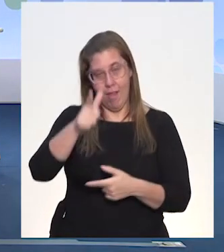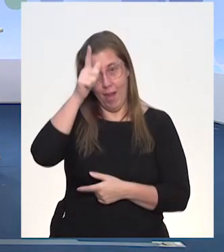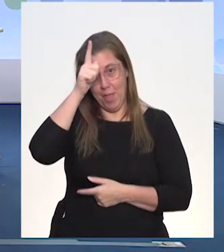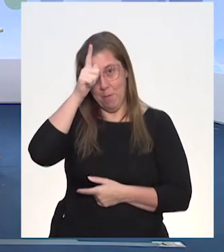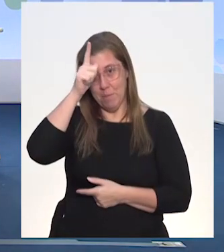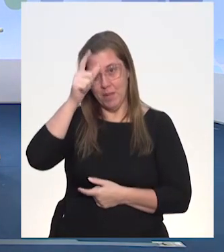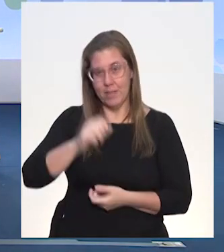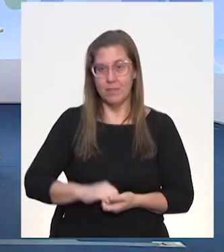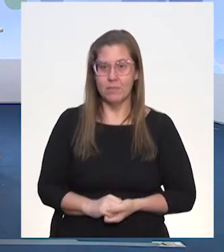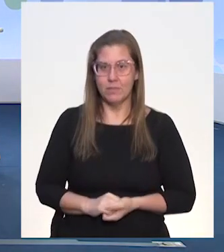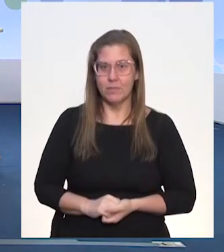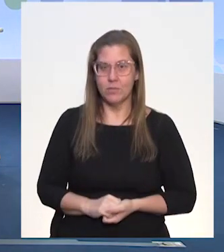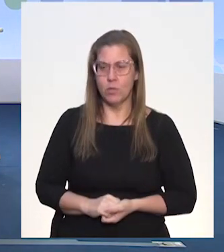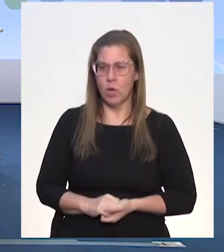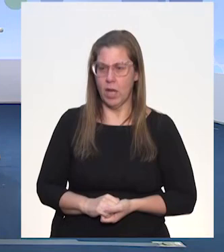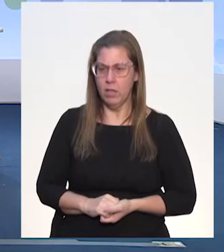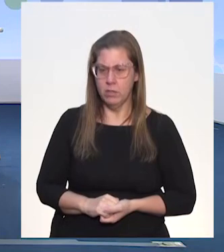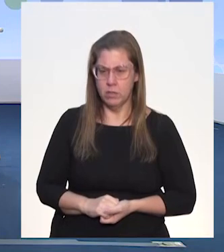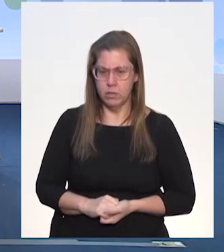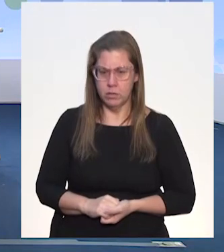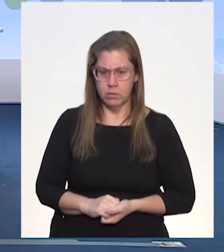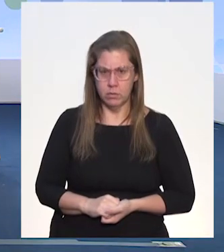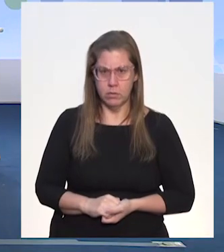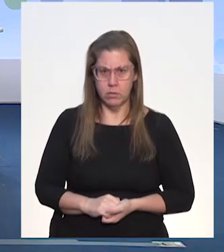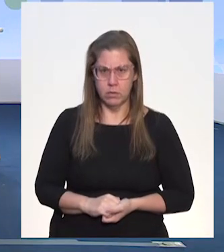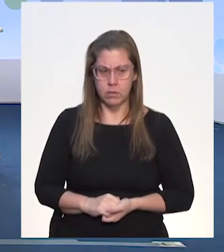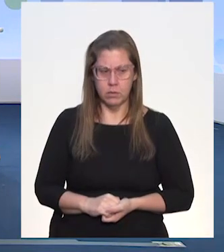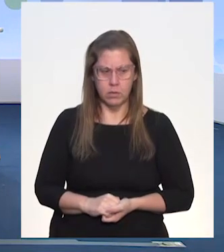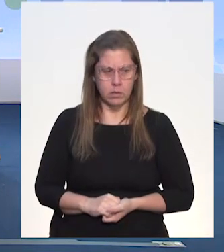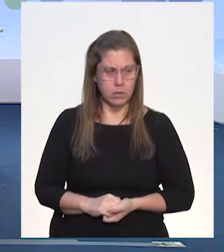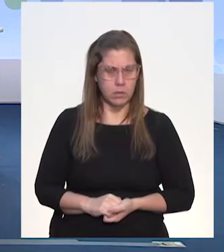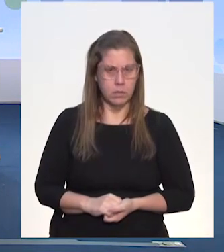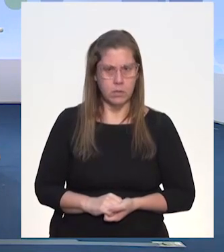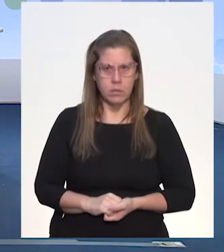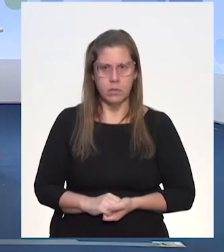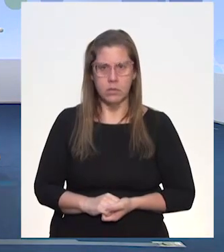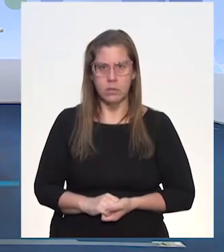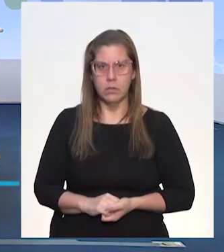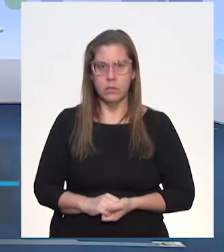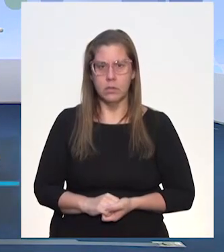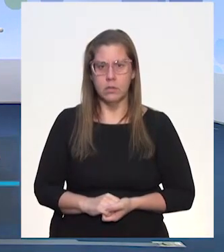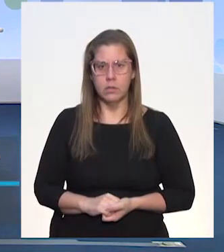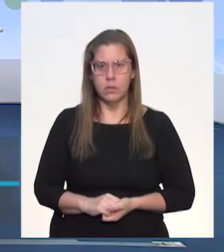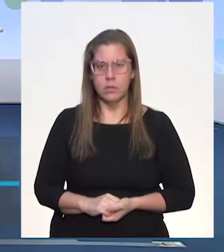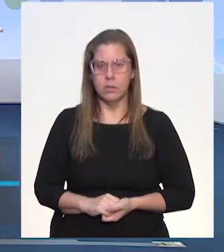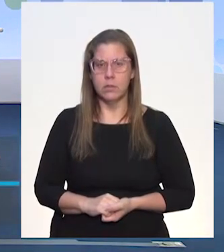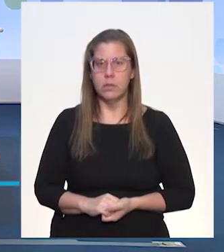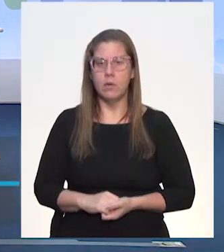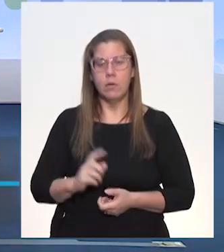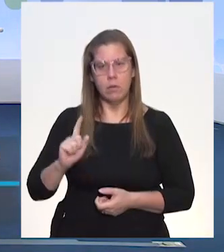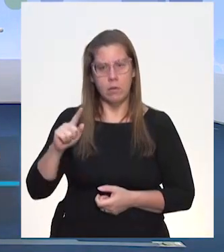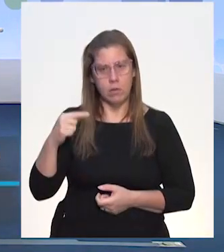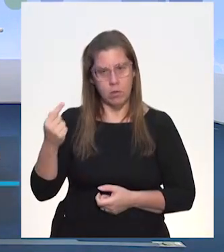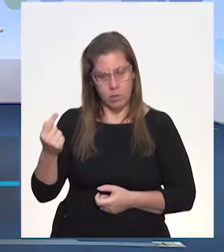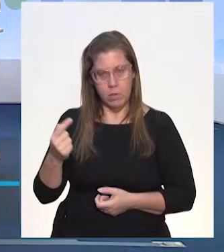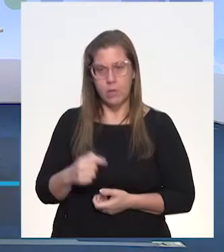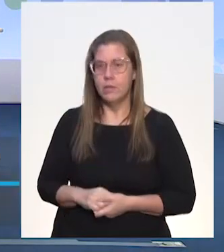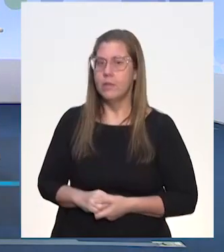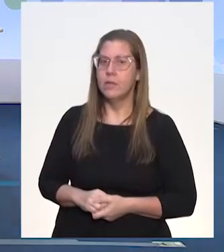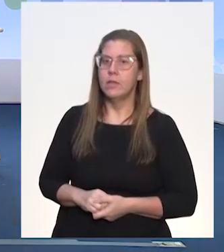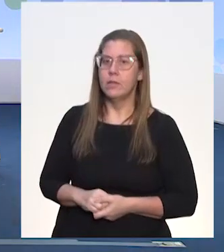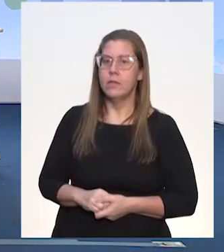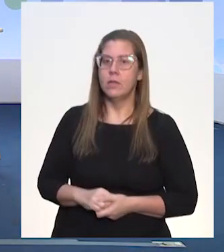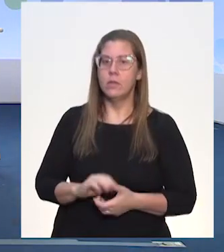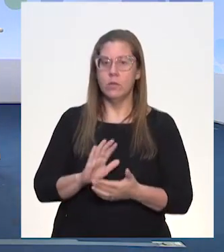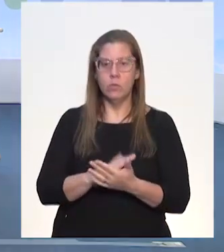Áustria-Hungria. Essa também não ajuda tanto. Não ajuda. Está bastante ampla. Tá. Vamos então para a próxima.